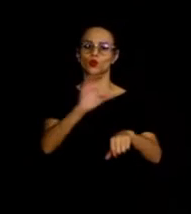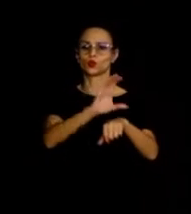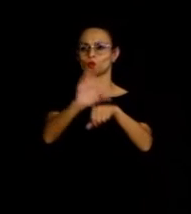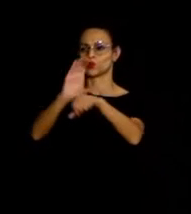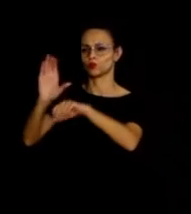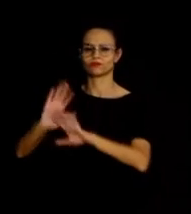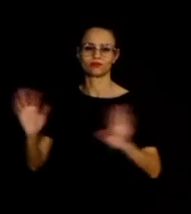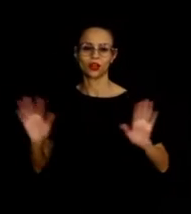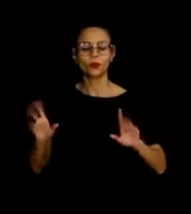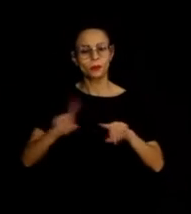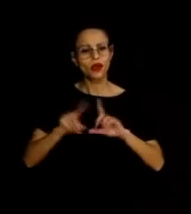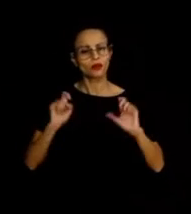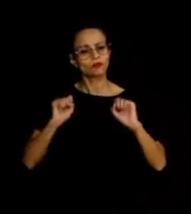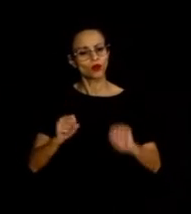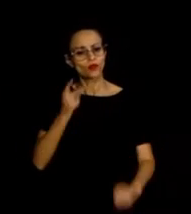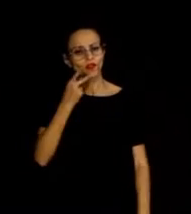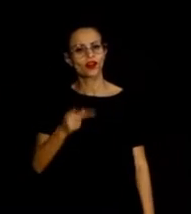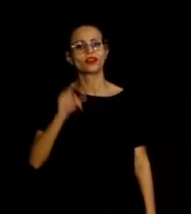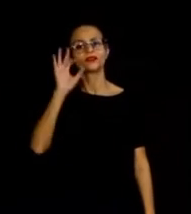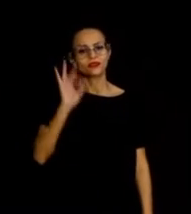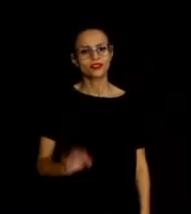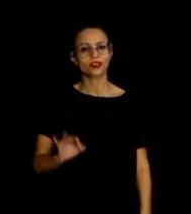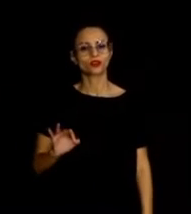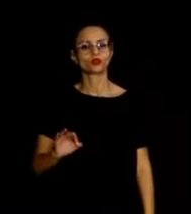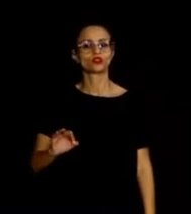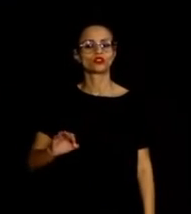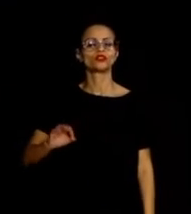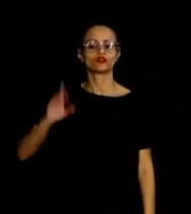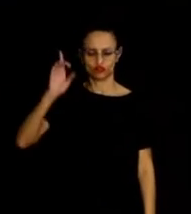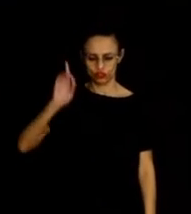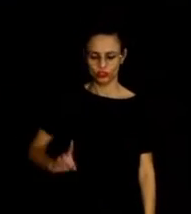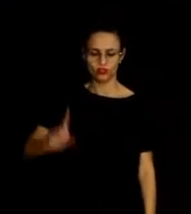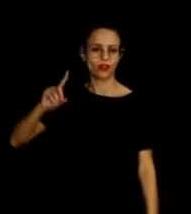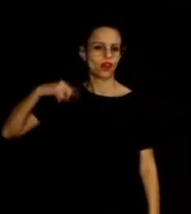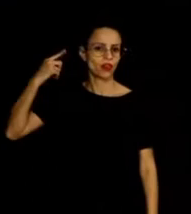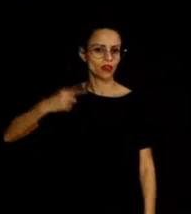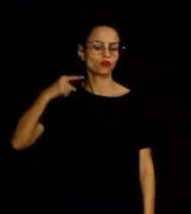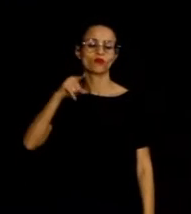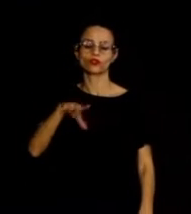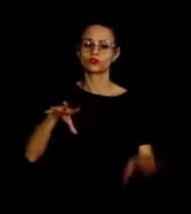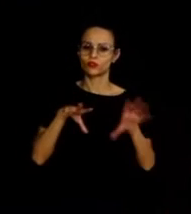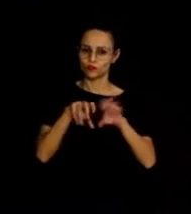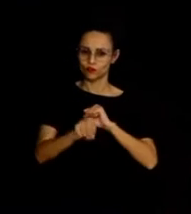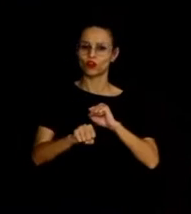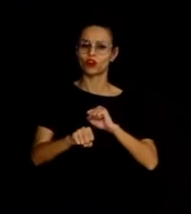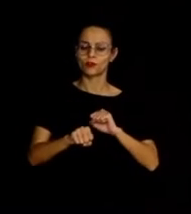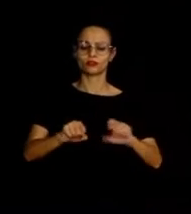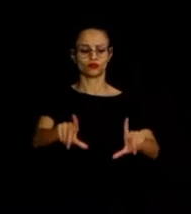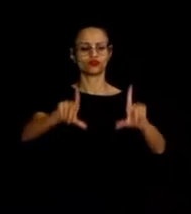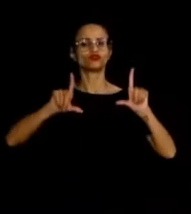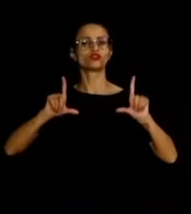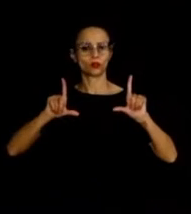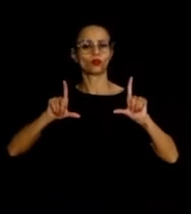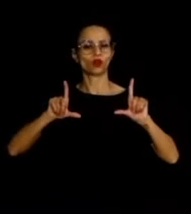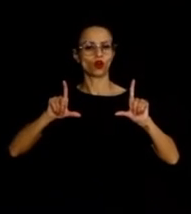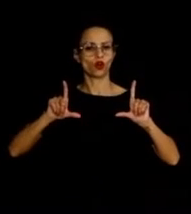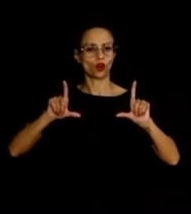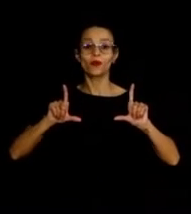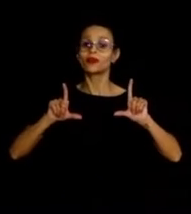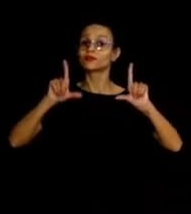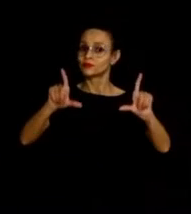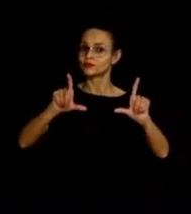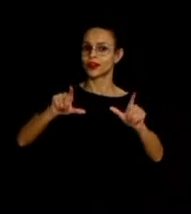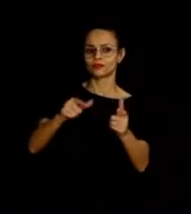cursos né e posso te assegurar que no direito você sai daqui com um diploma que vai te dar